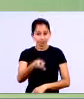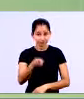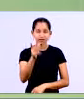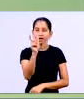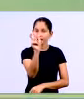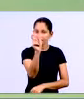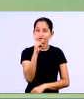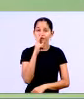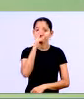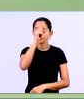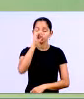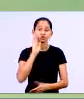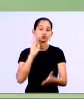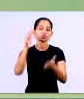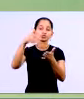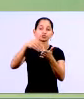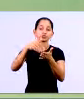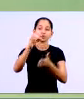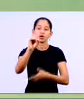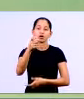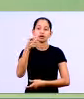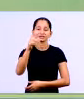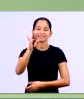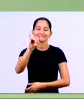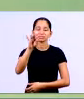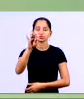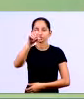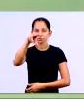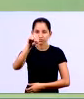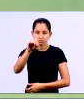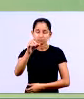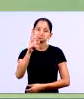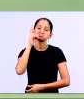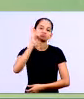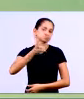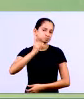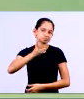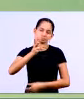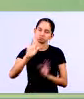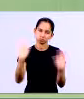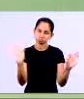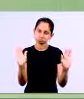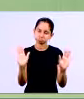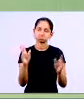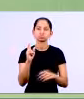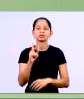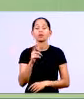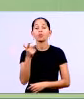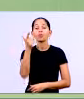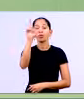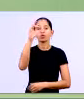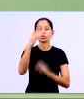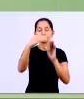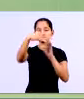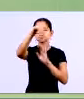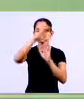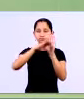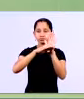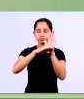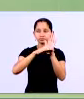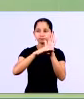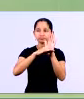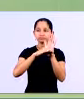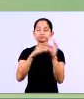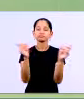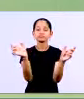tônica ficou na última, né? O Na encontro ficou oxítona na ou na oxítona. unidade. Então, continua acentuado. Continua. E aqui, perdeu o hífen ou não